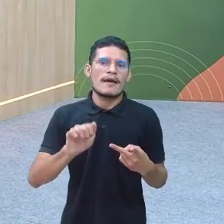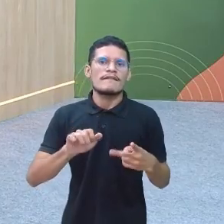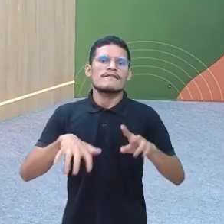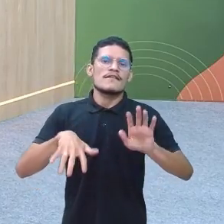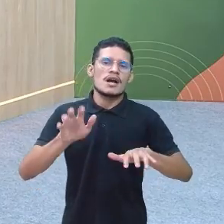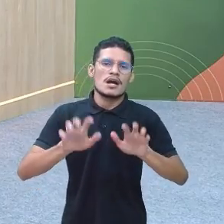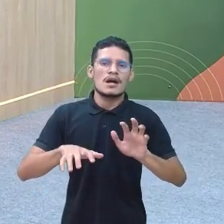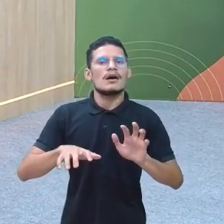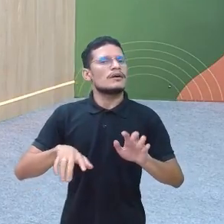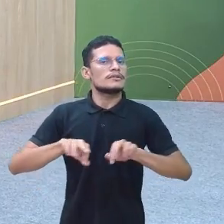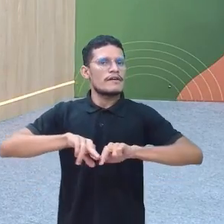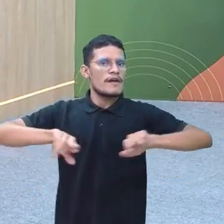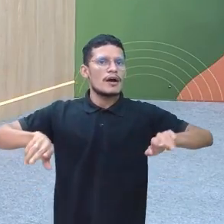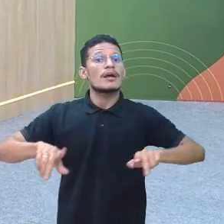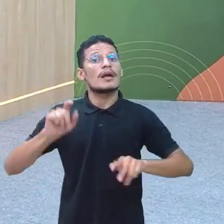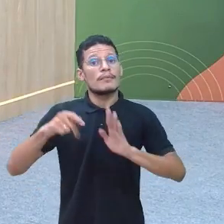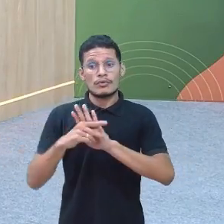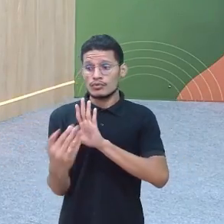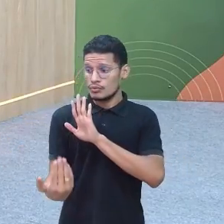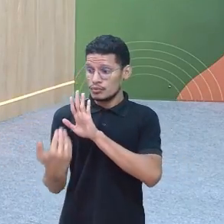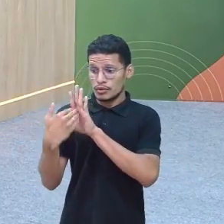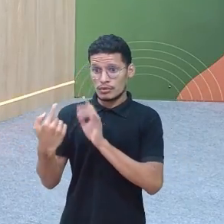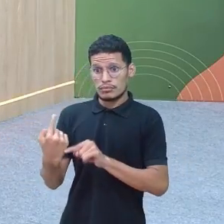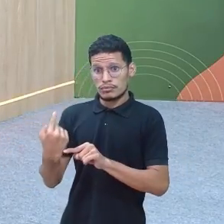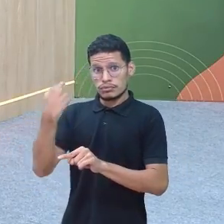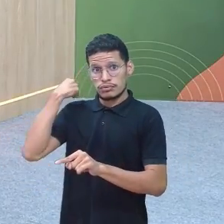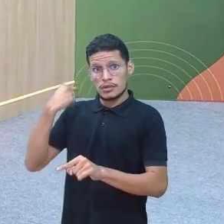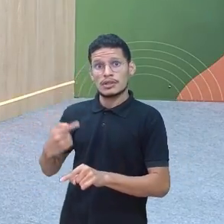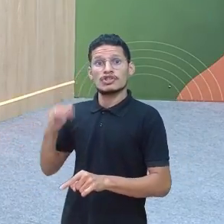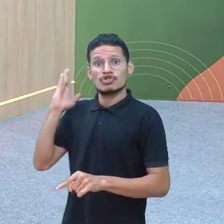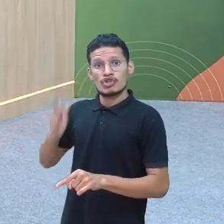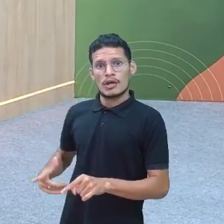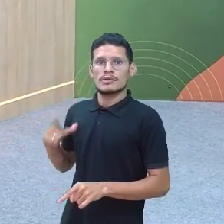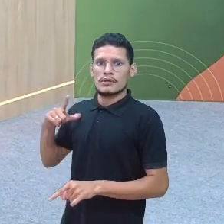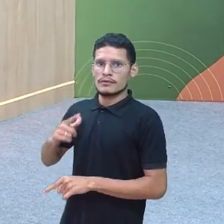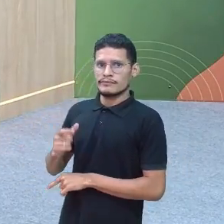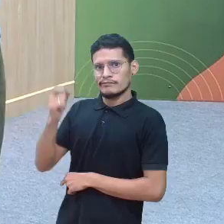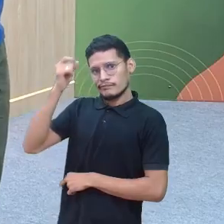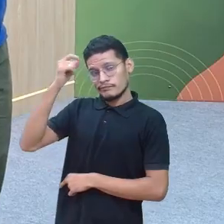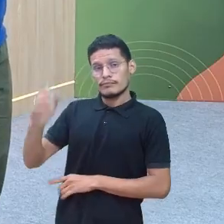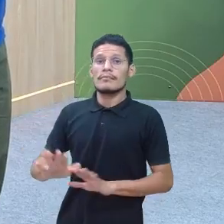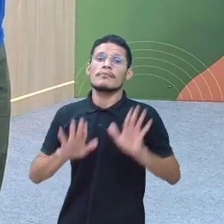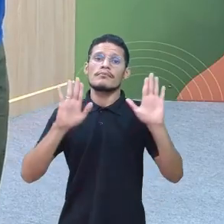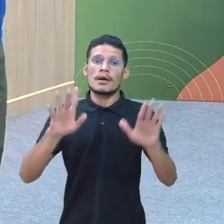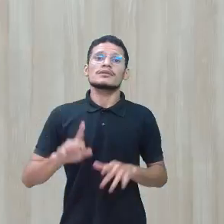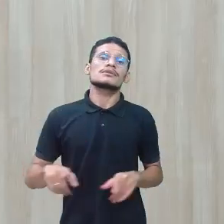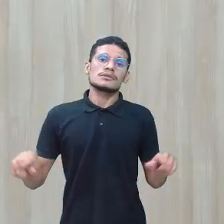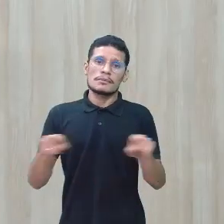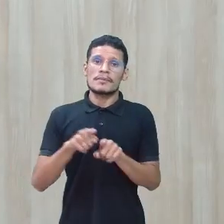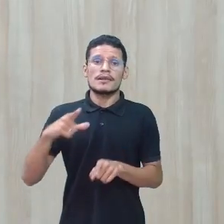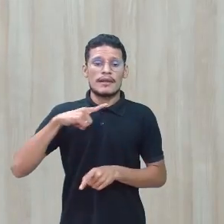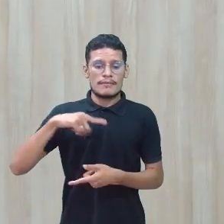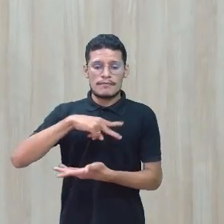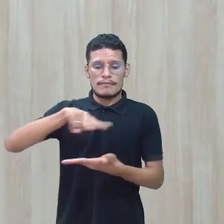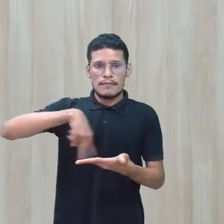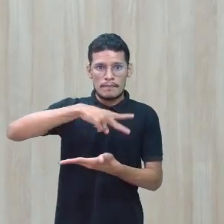tudo decorrência daquilo, né? Mas assim, a gente também tem aquela ideia de as danças